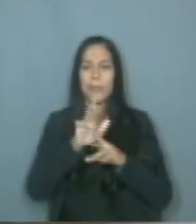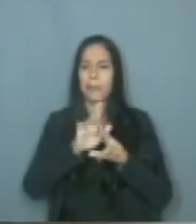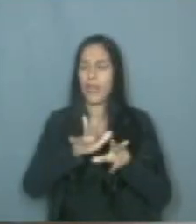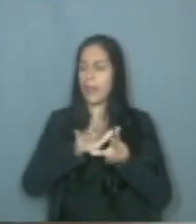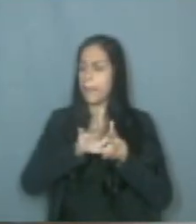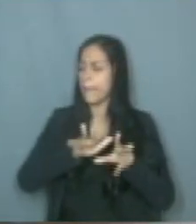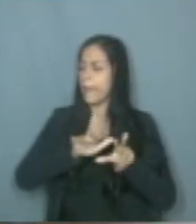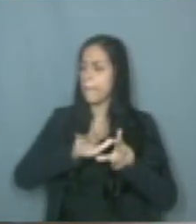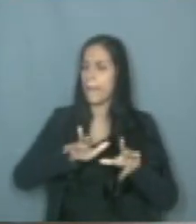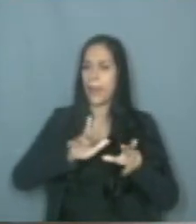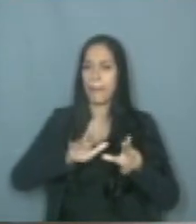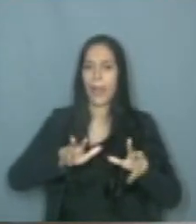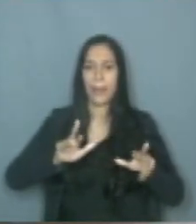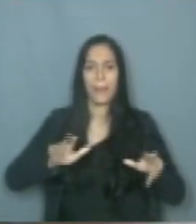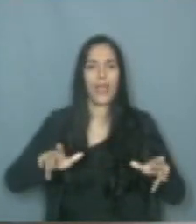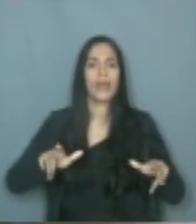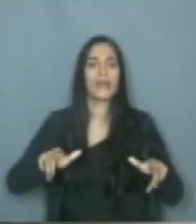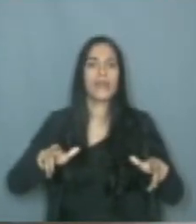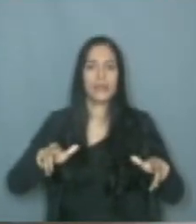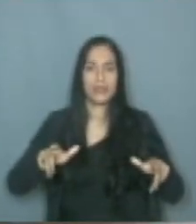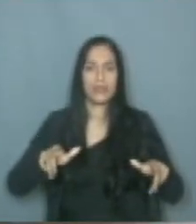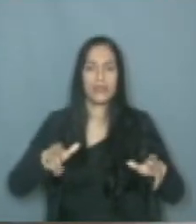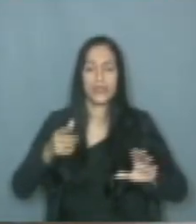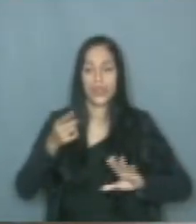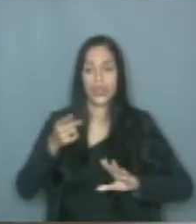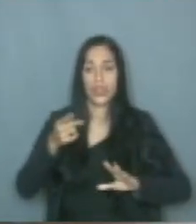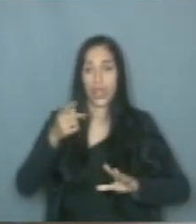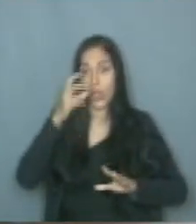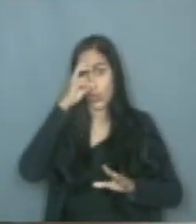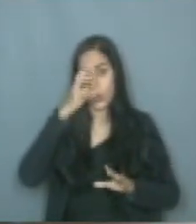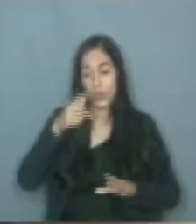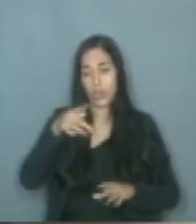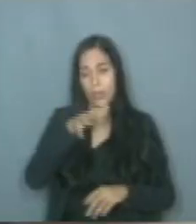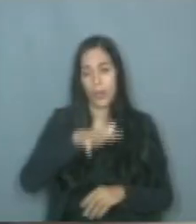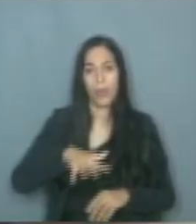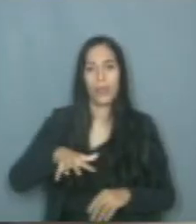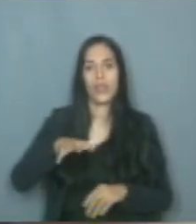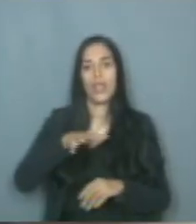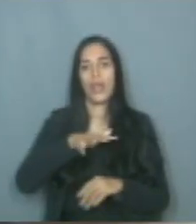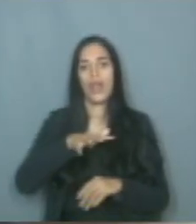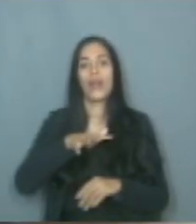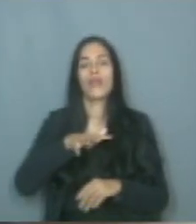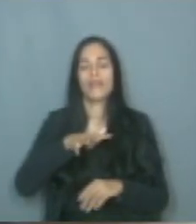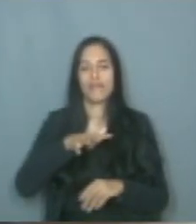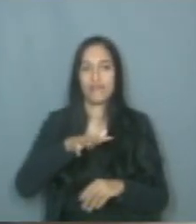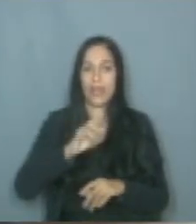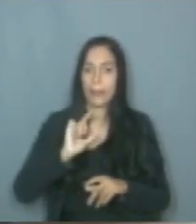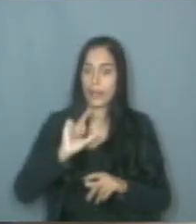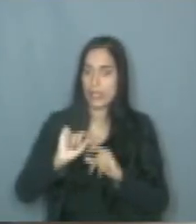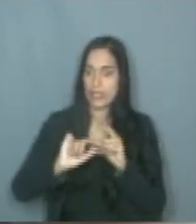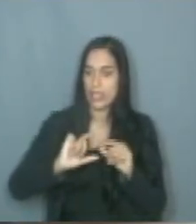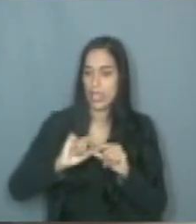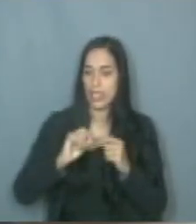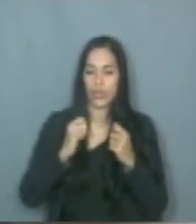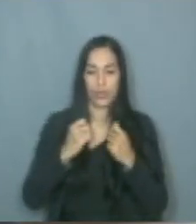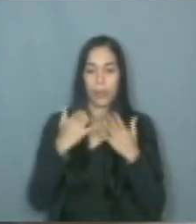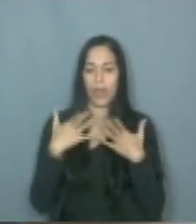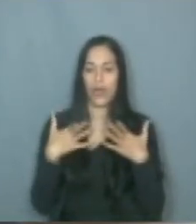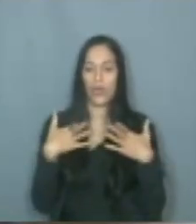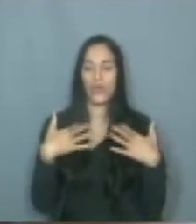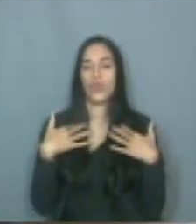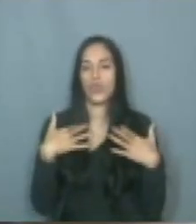série de manifestações da cultura popular que são apressados para saírem do palco.